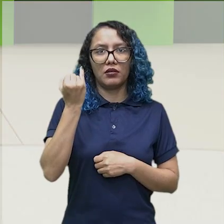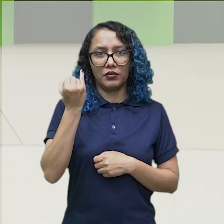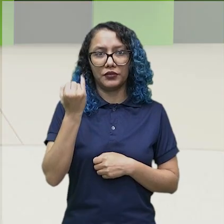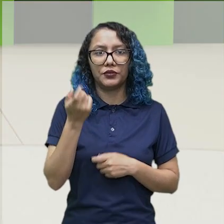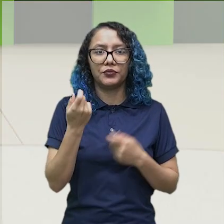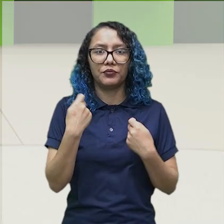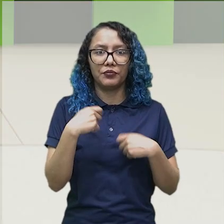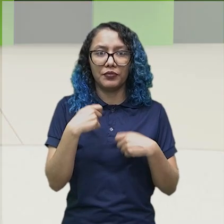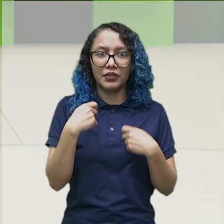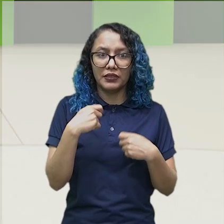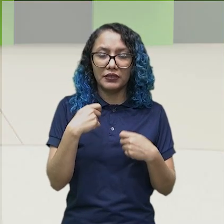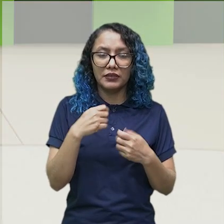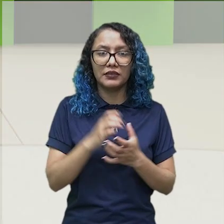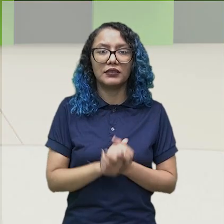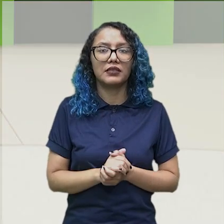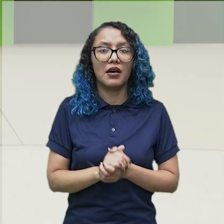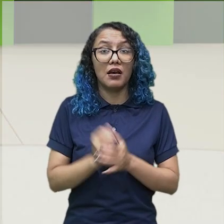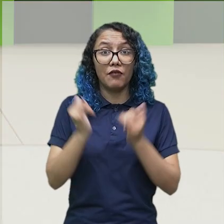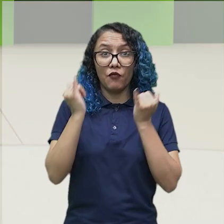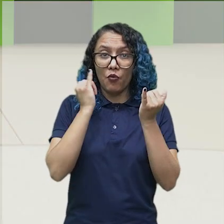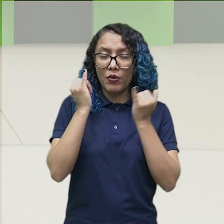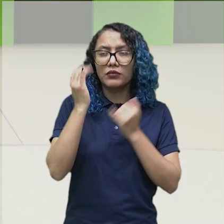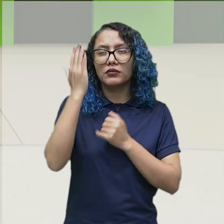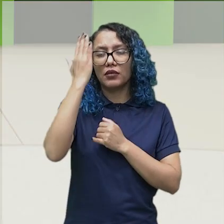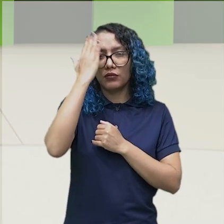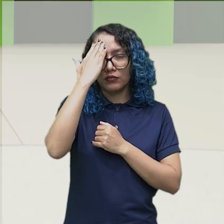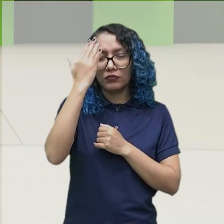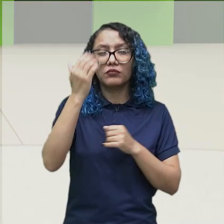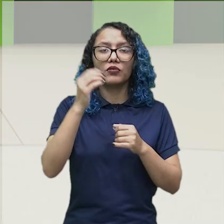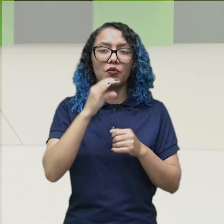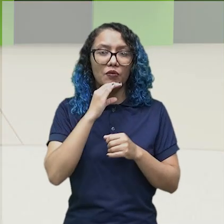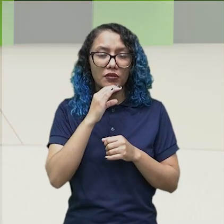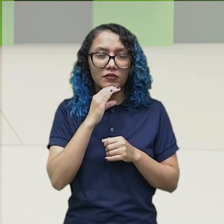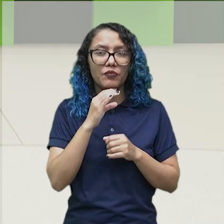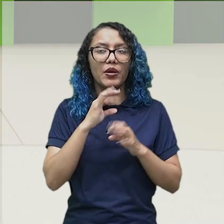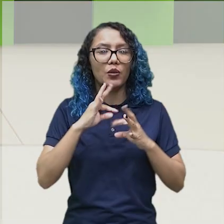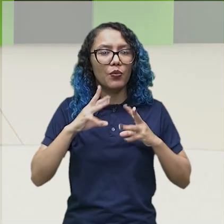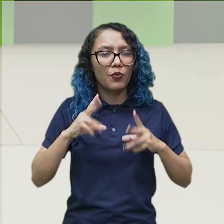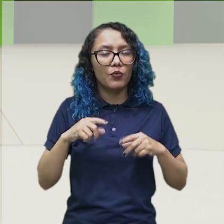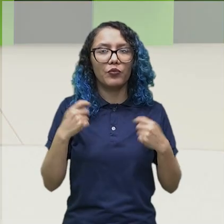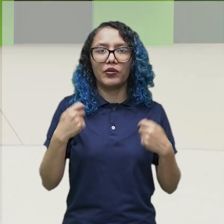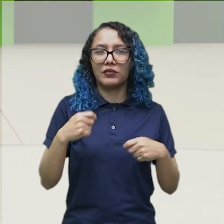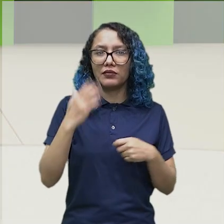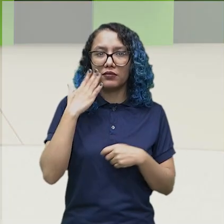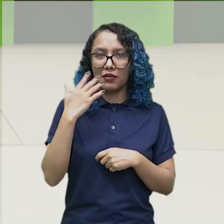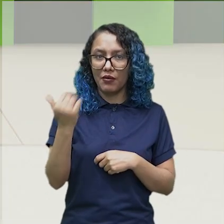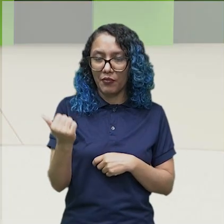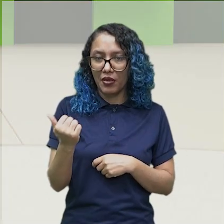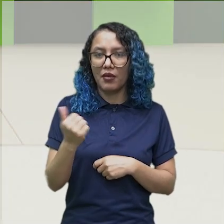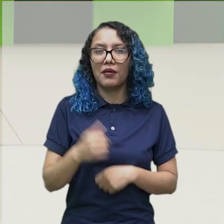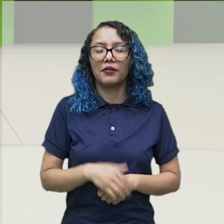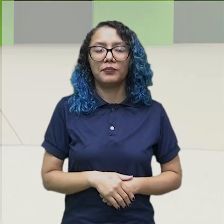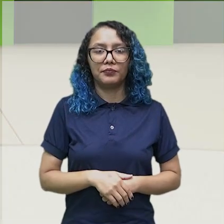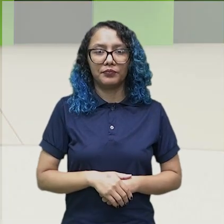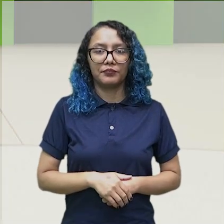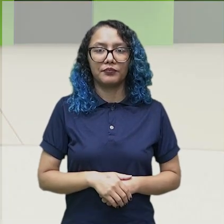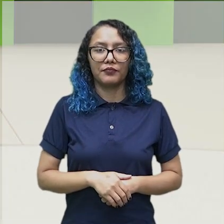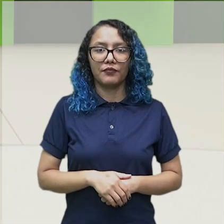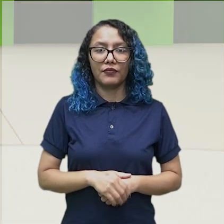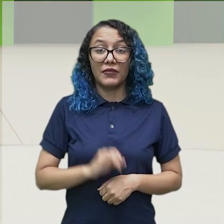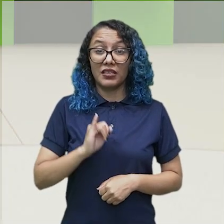gente também tem que ter o conhecimento sobre, né, esses assuntos. Então, se a gente tem esse conhecimento, com certeza a gente já vai